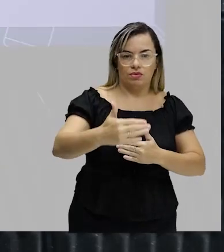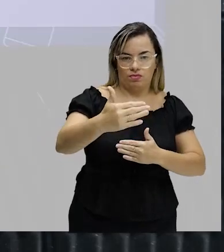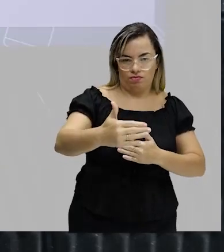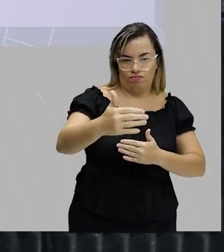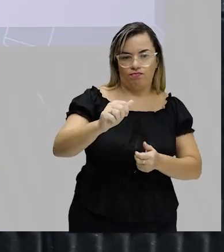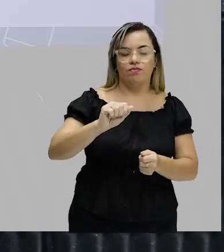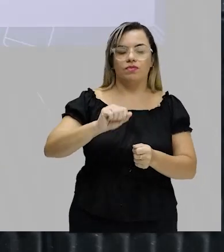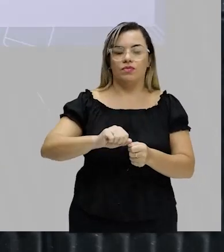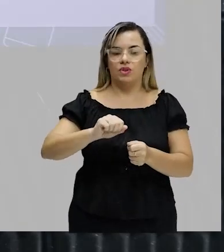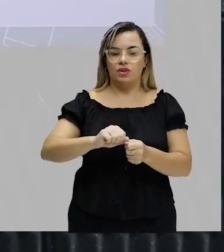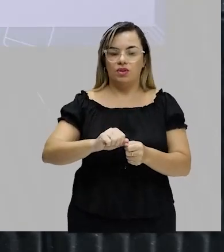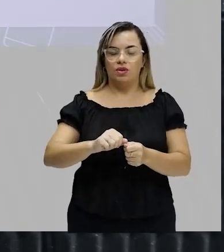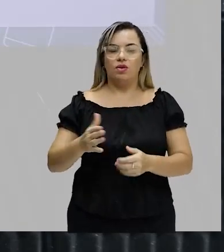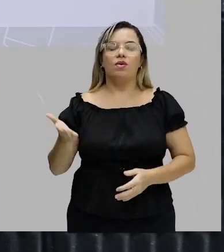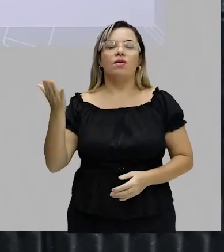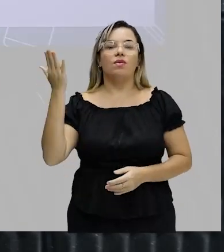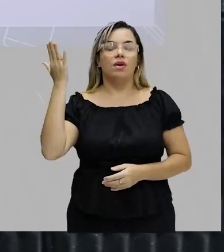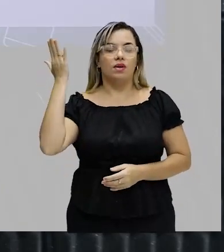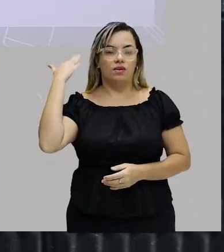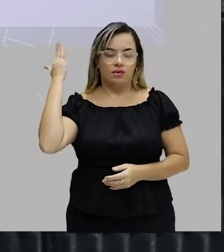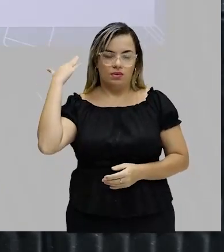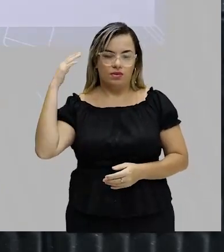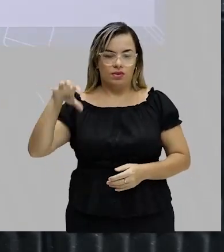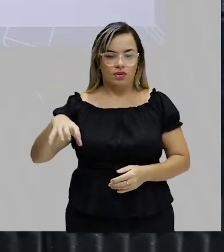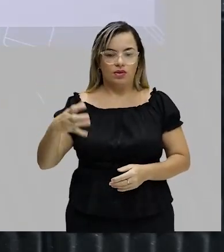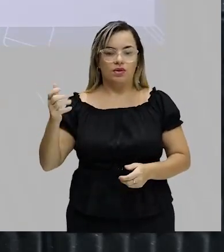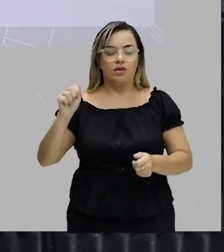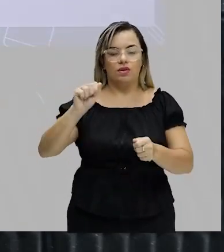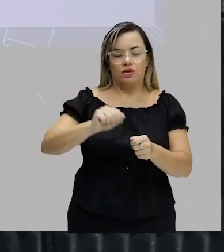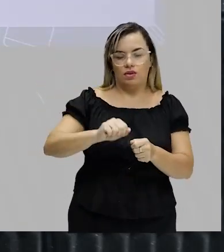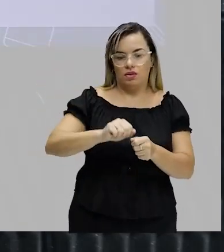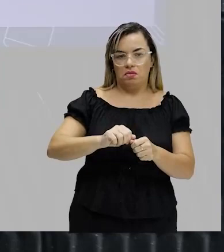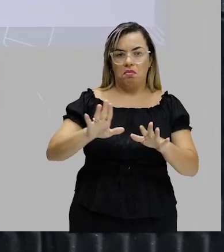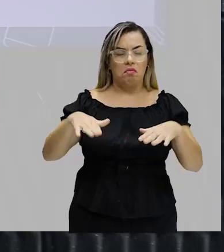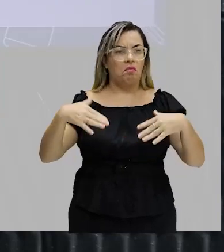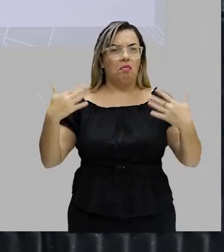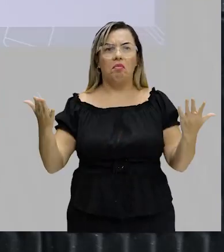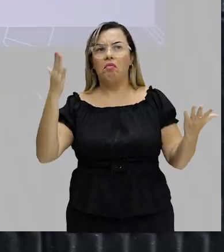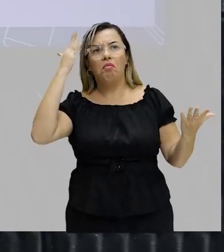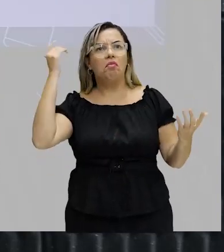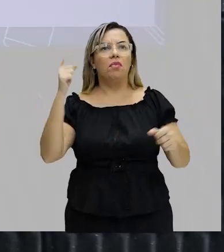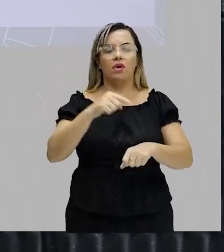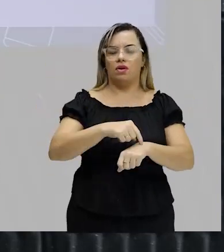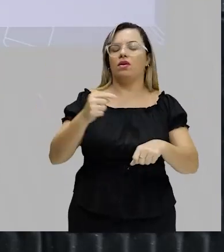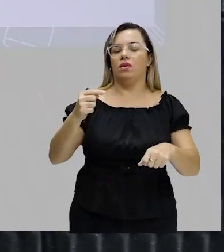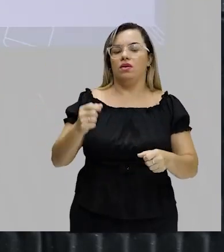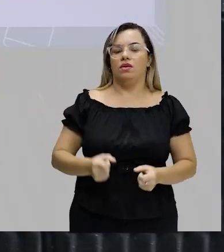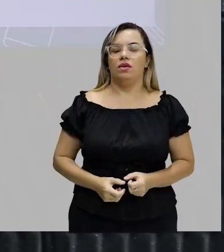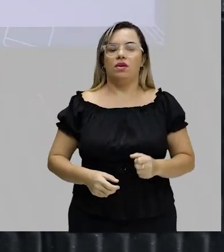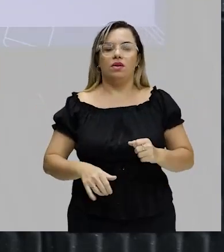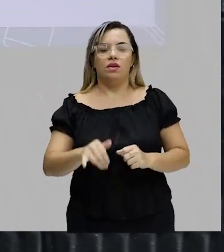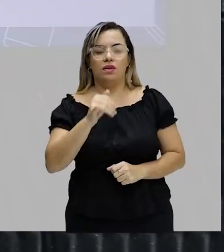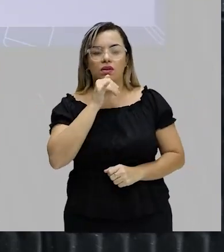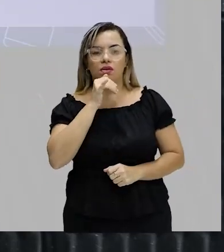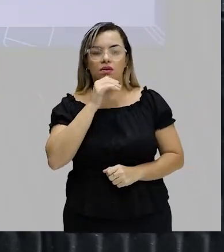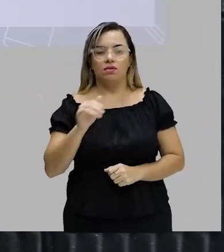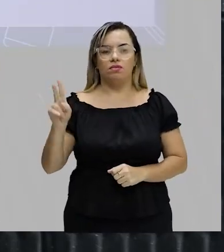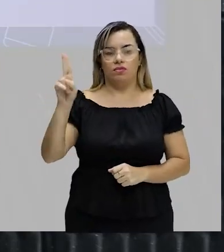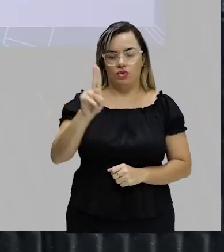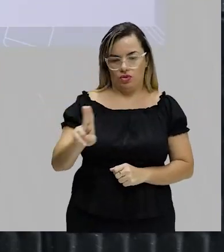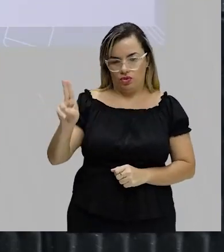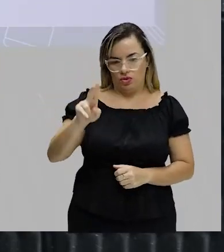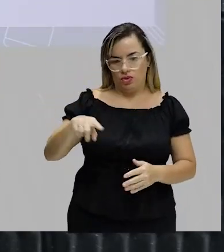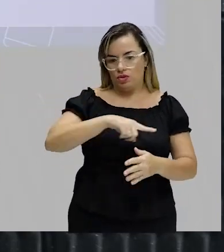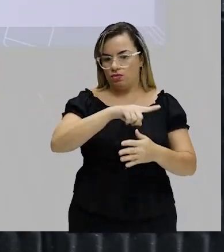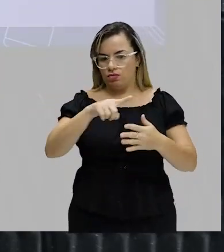que aconteceu no passado, mas eu não sei quando. Então, são exemplos de situações do passado que nós vamos utilizar, certo?